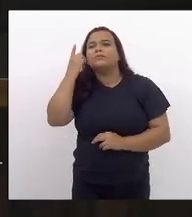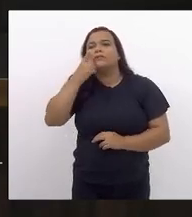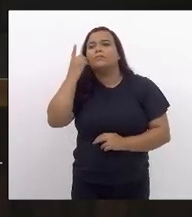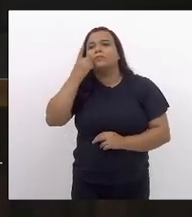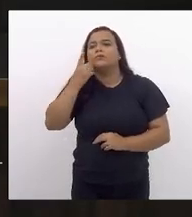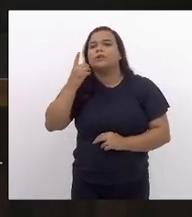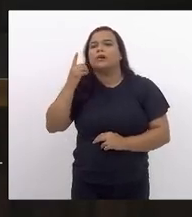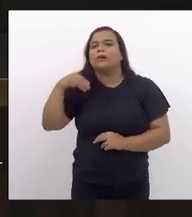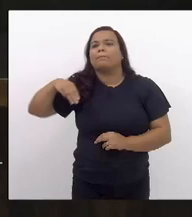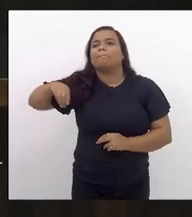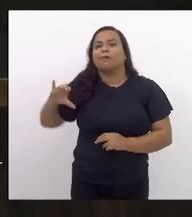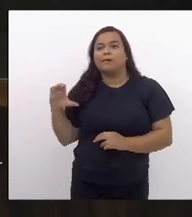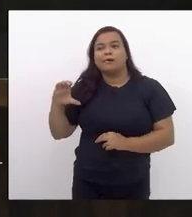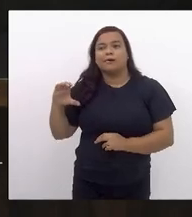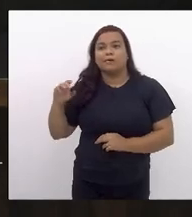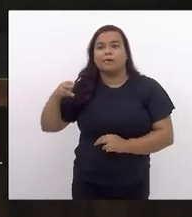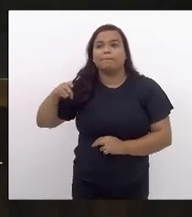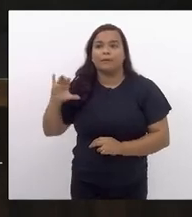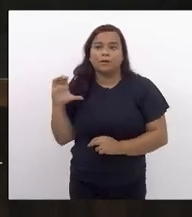Carlos Mink.